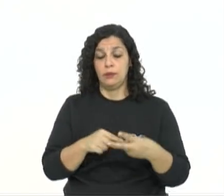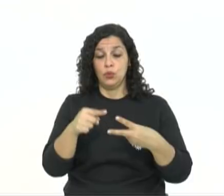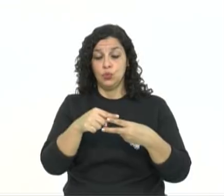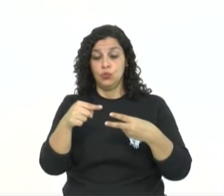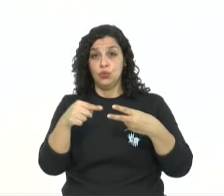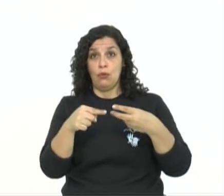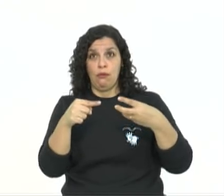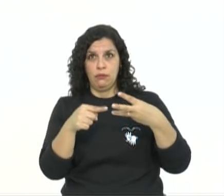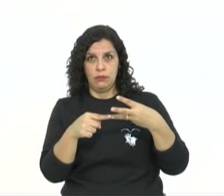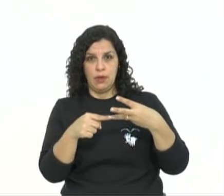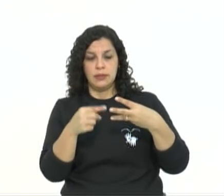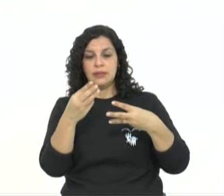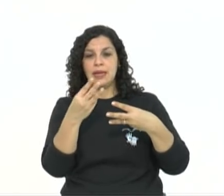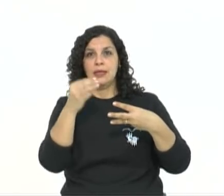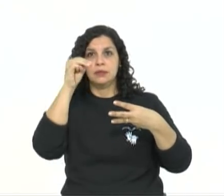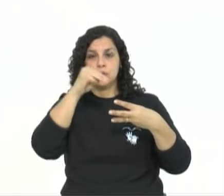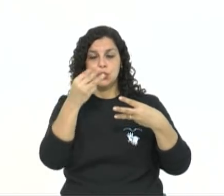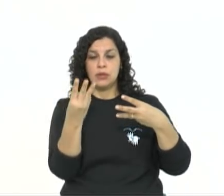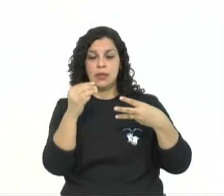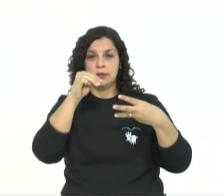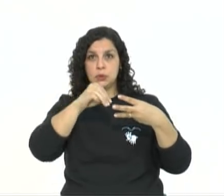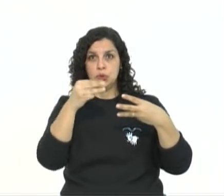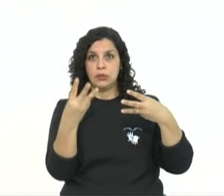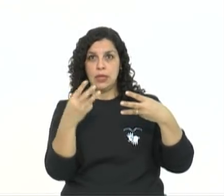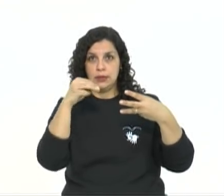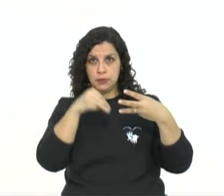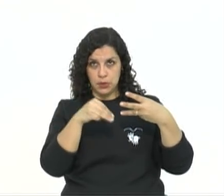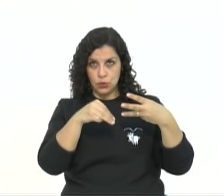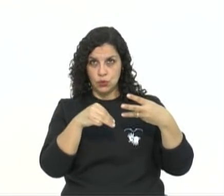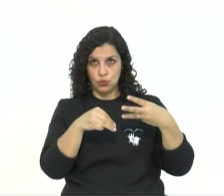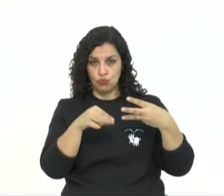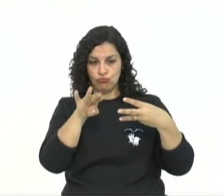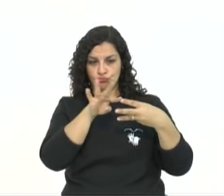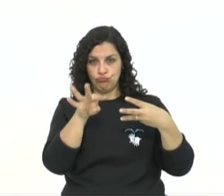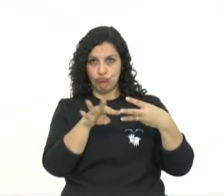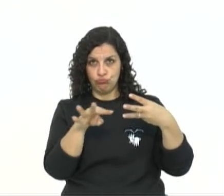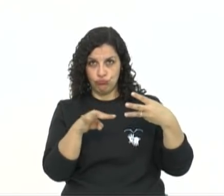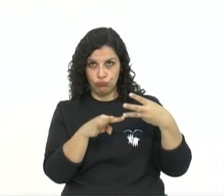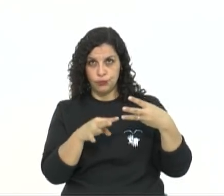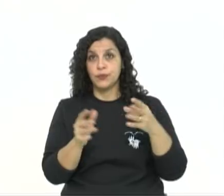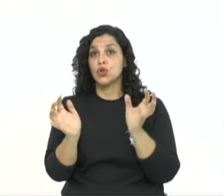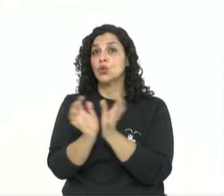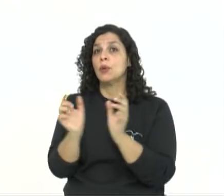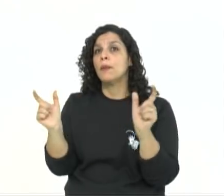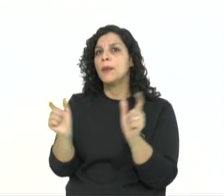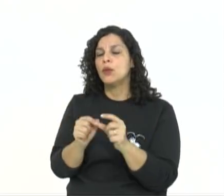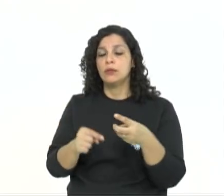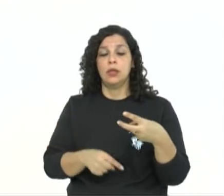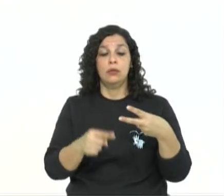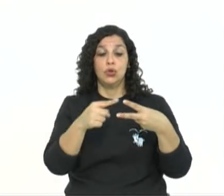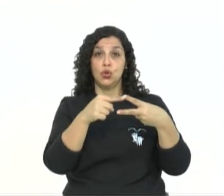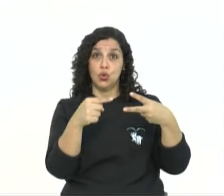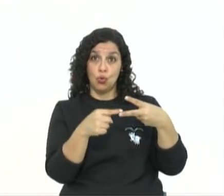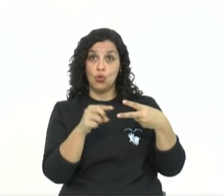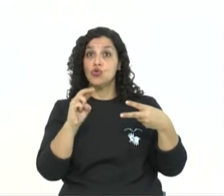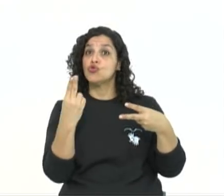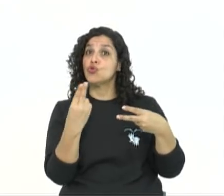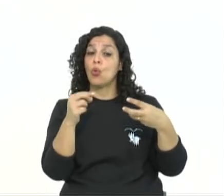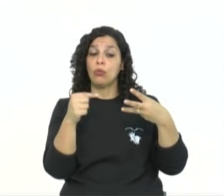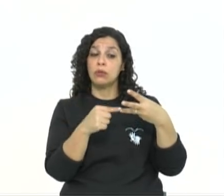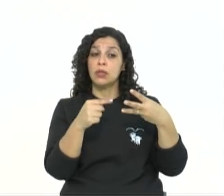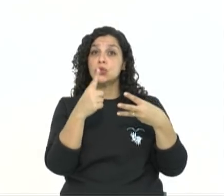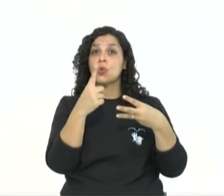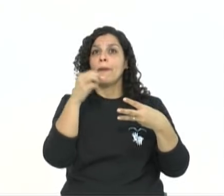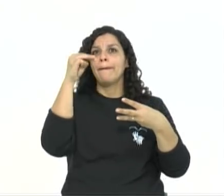3 rounds de 3 minutos cada. Nas categorias menores, 2 ou 3 rounds de